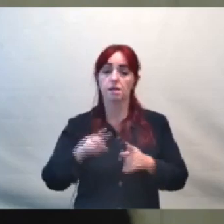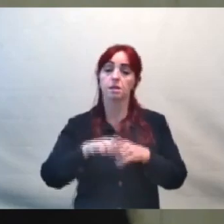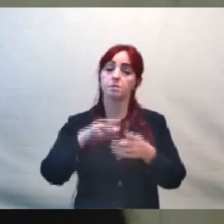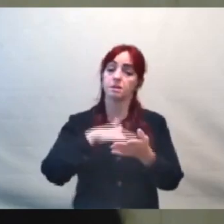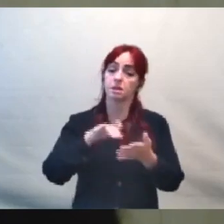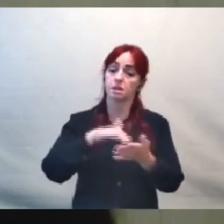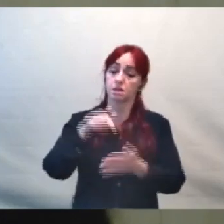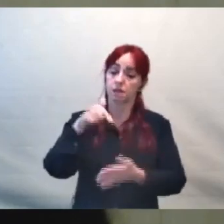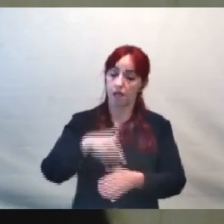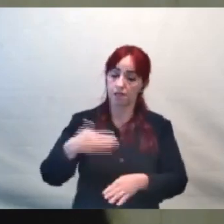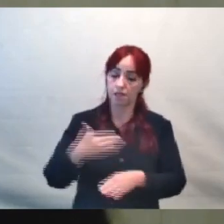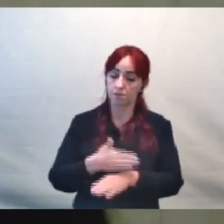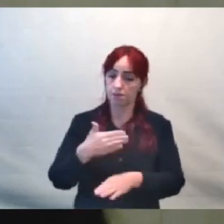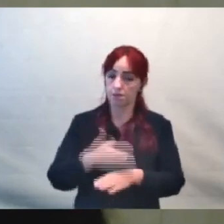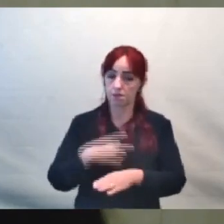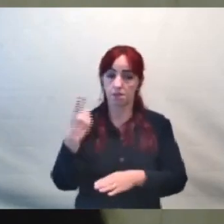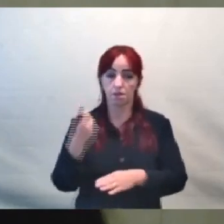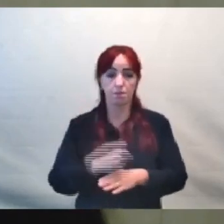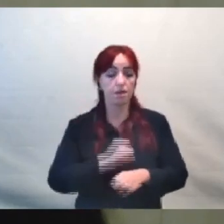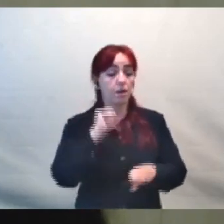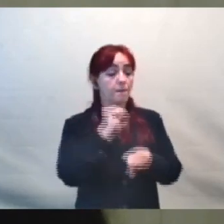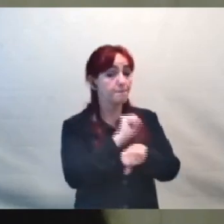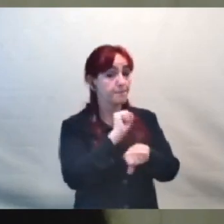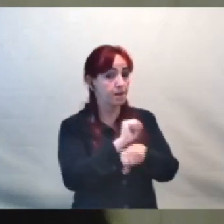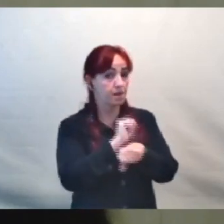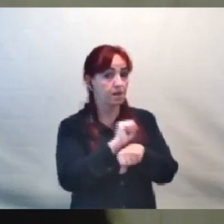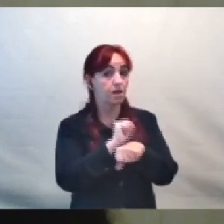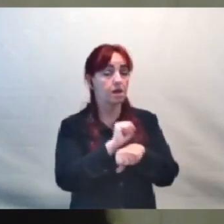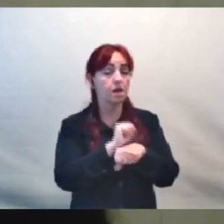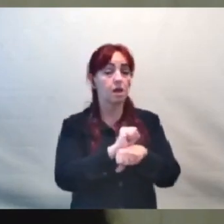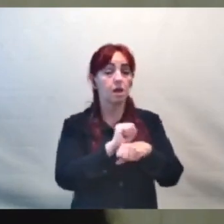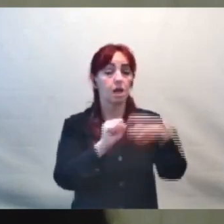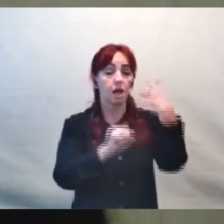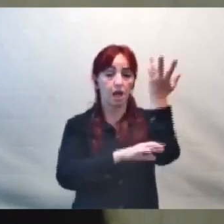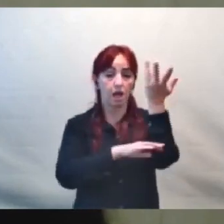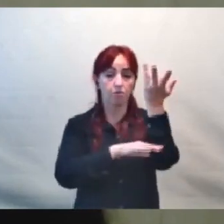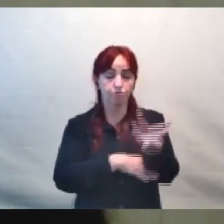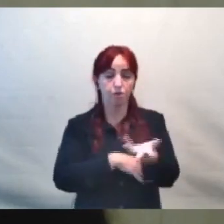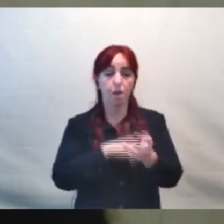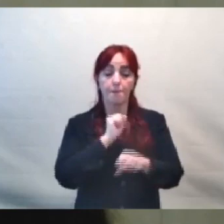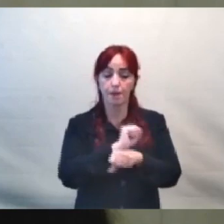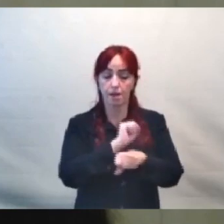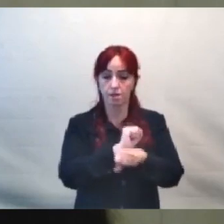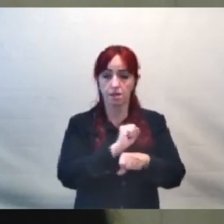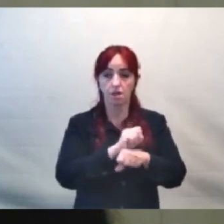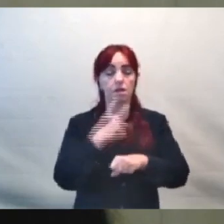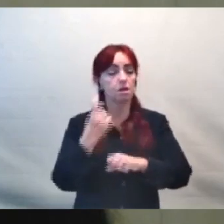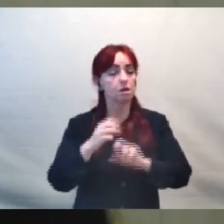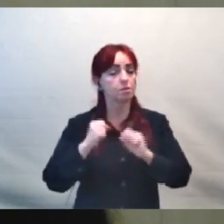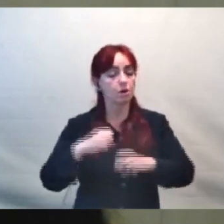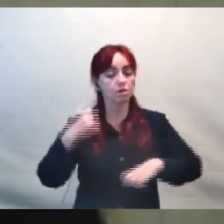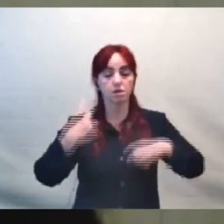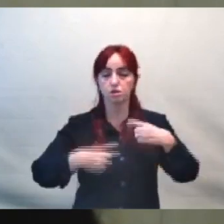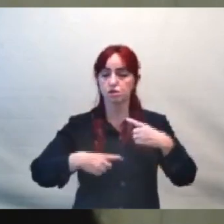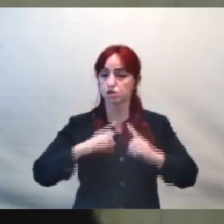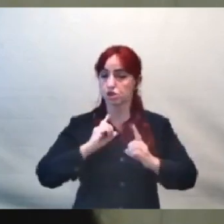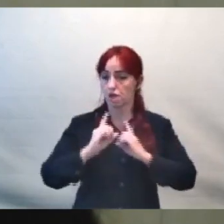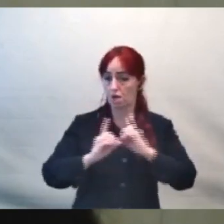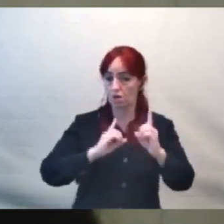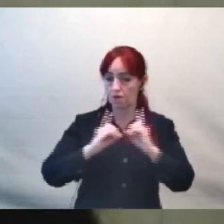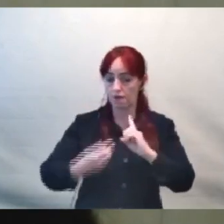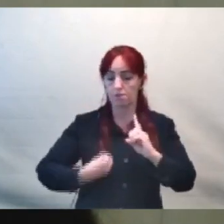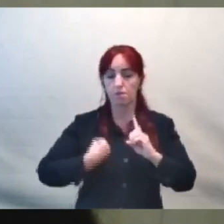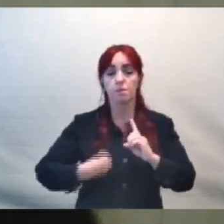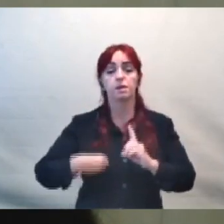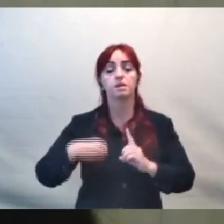interromper a matança das árvores do entorno do Mineirão e a gente possa dialogar, inclusive, com a presença da Sandra,